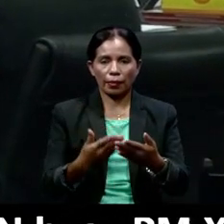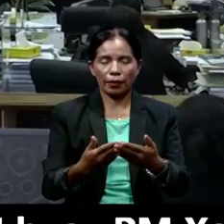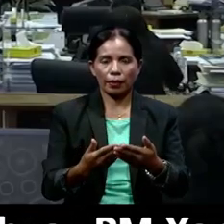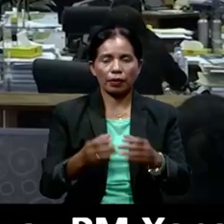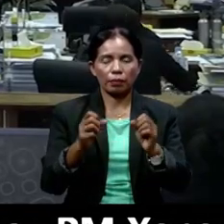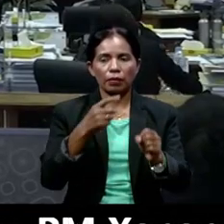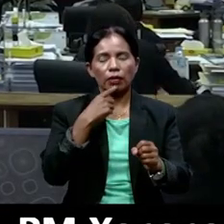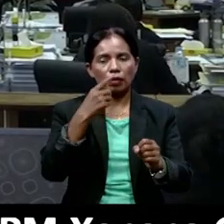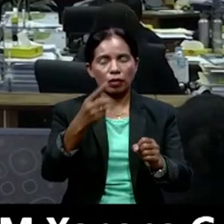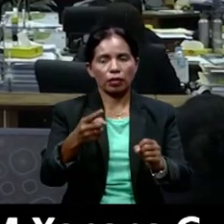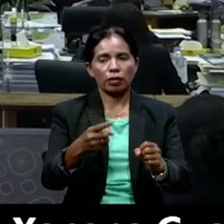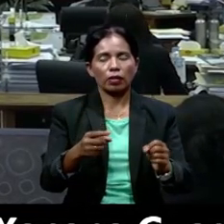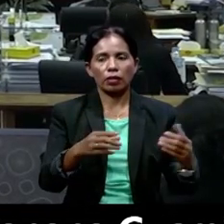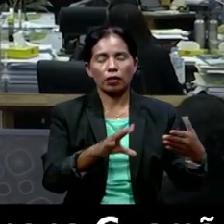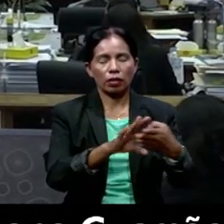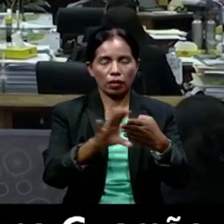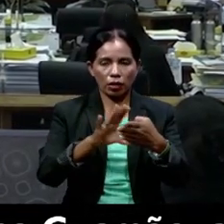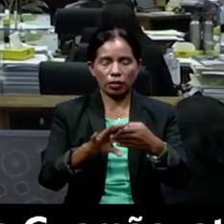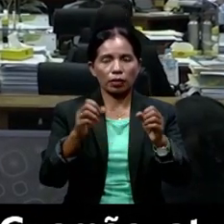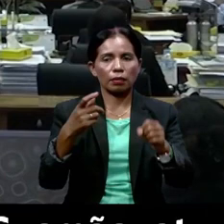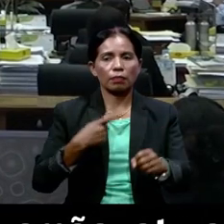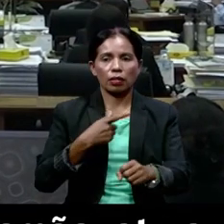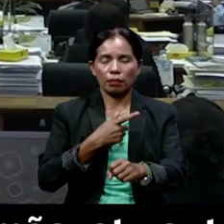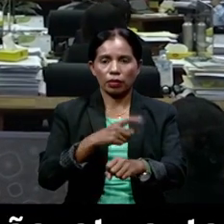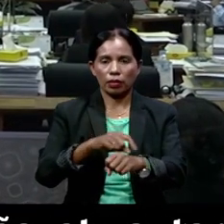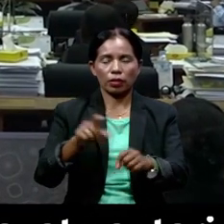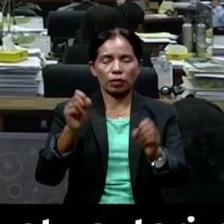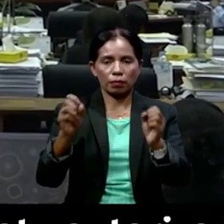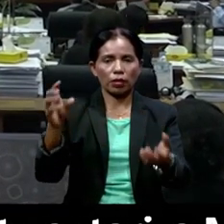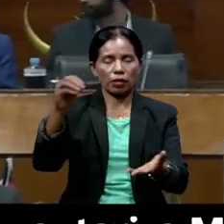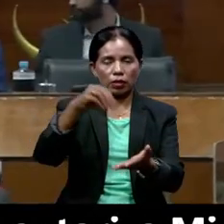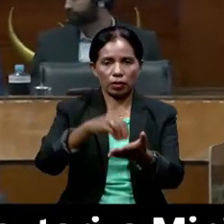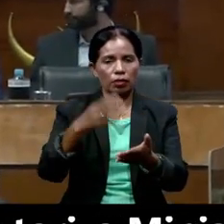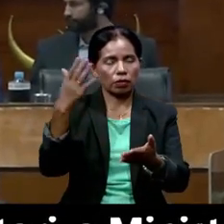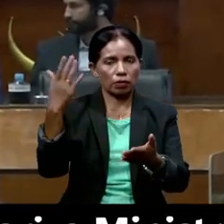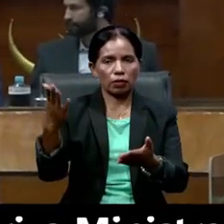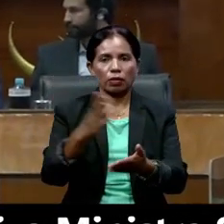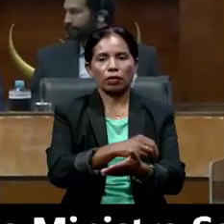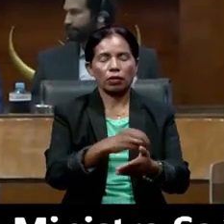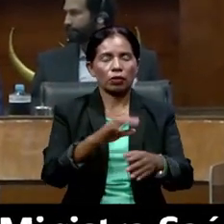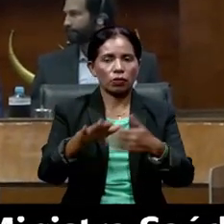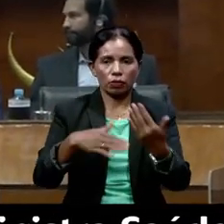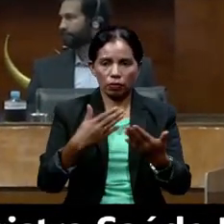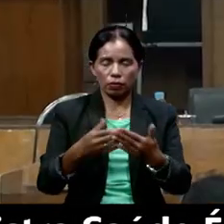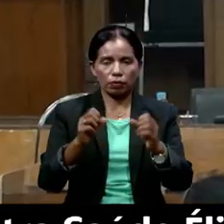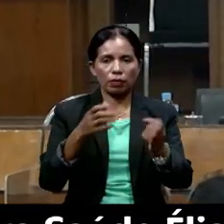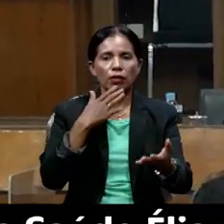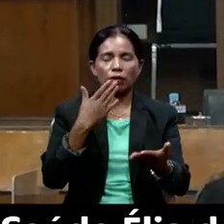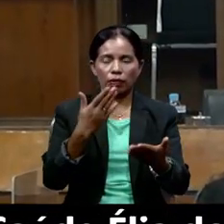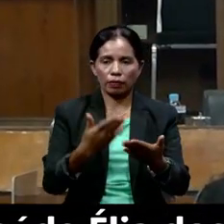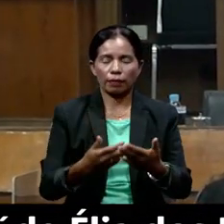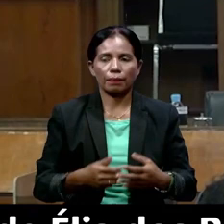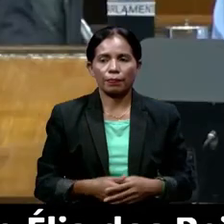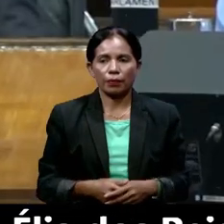Bele Hatorro forma carta formal no Parlamento Nacional Bele anexa a agenda plenária de eleição. Será